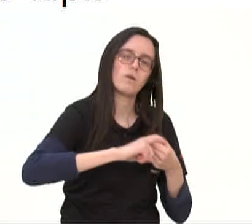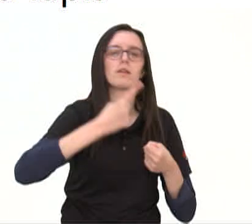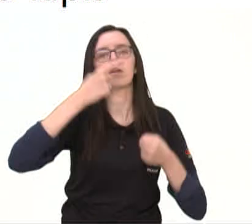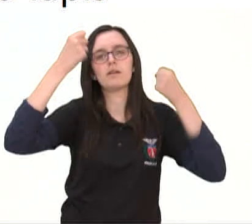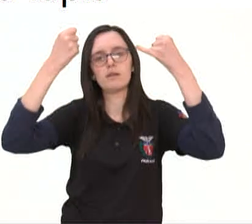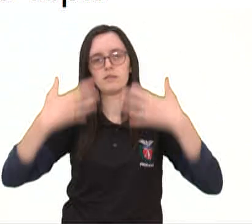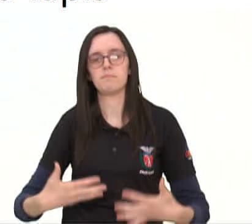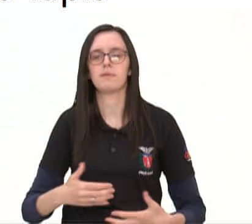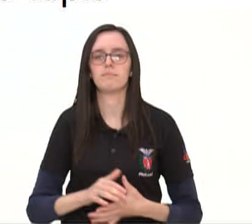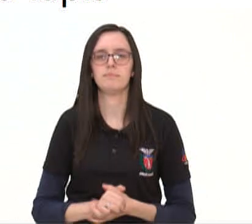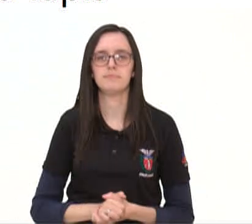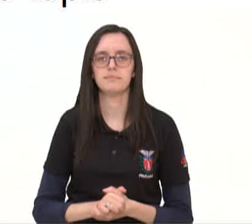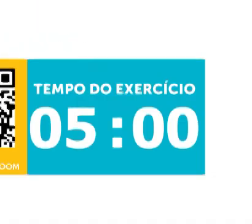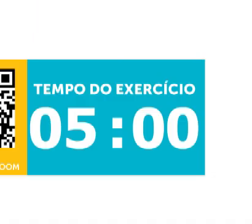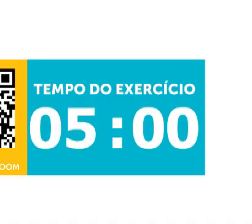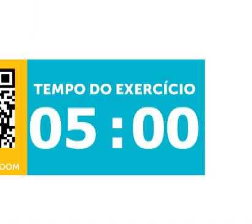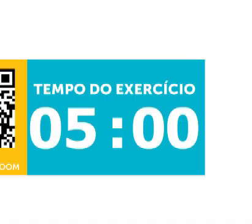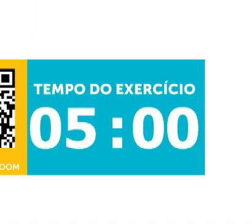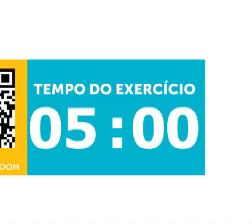a explicação.